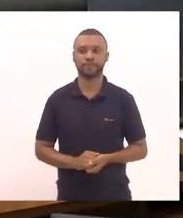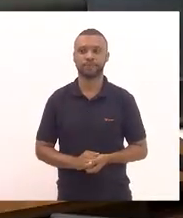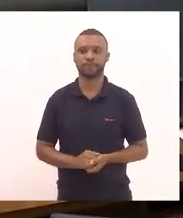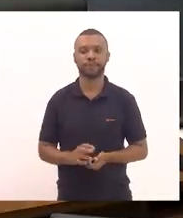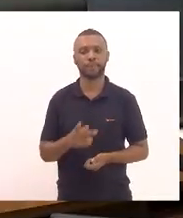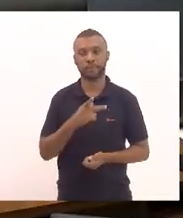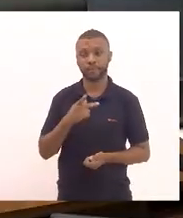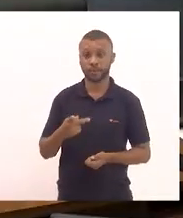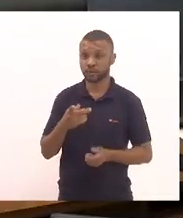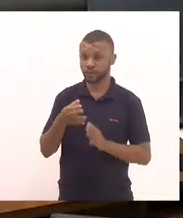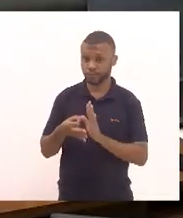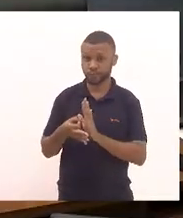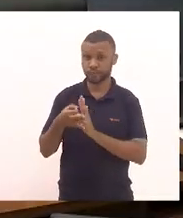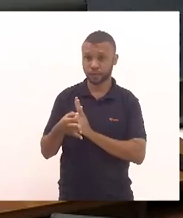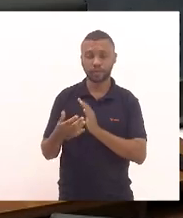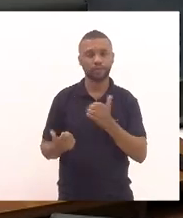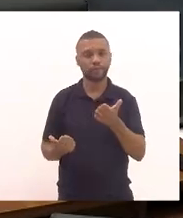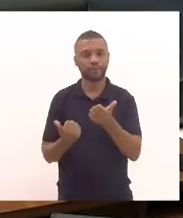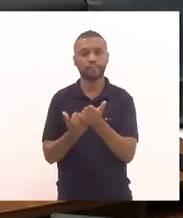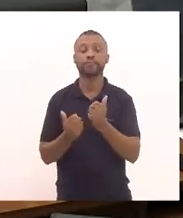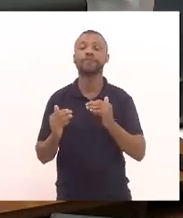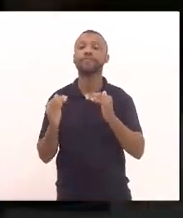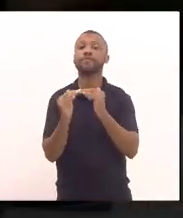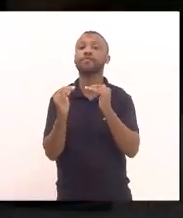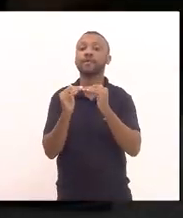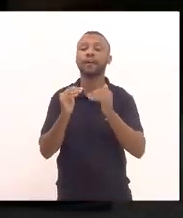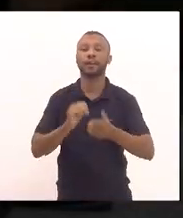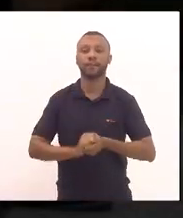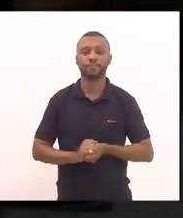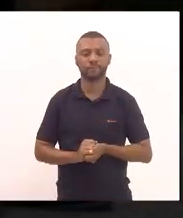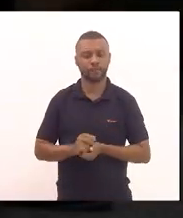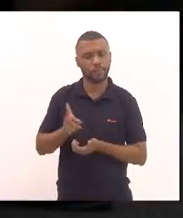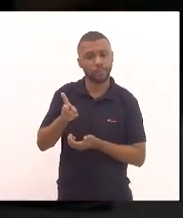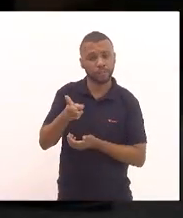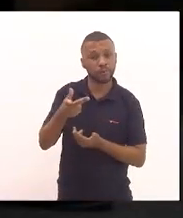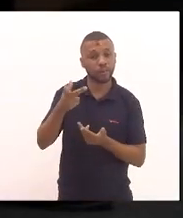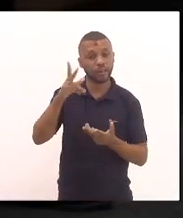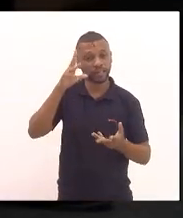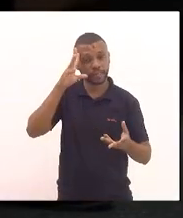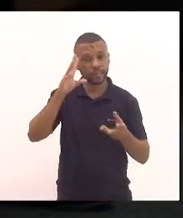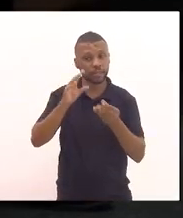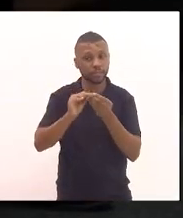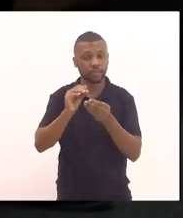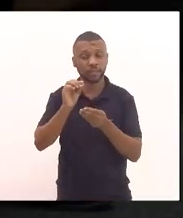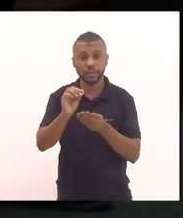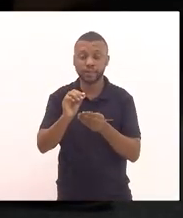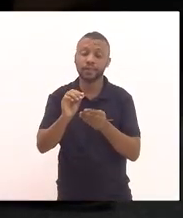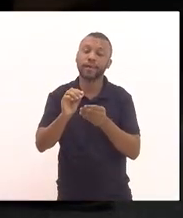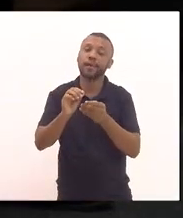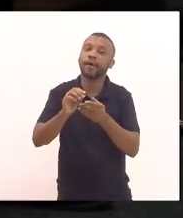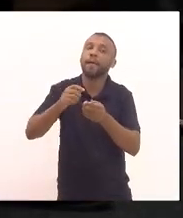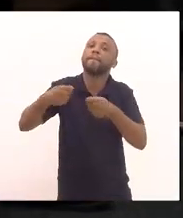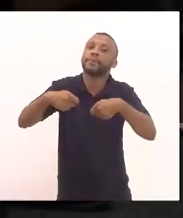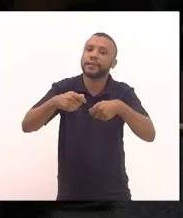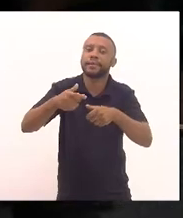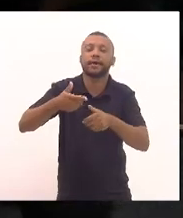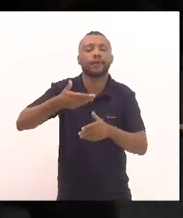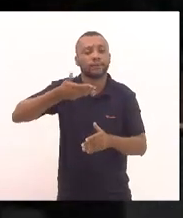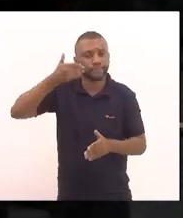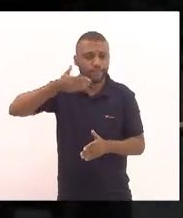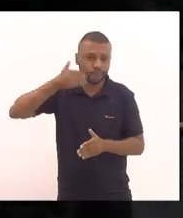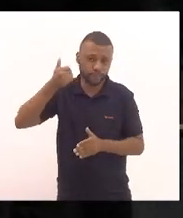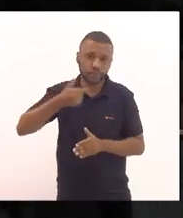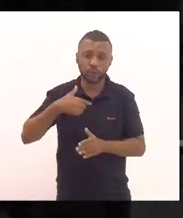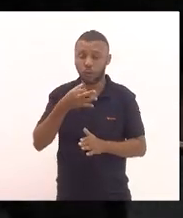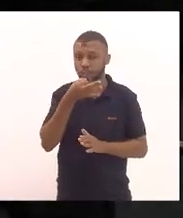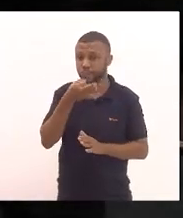Presidente, eu vou dar o parecer favorável, mesmo entendendo que há necessidade de aperfeiçoamento e o farei através de